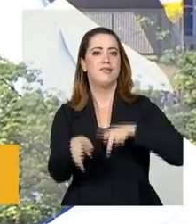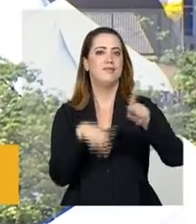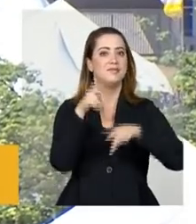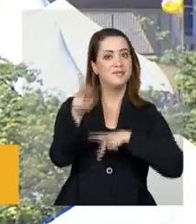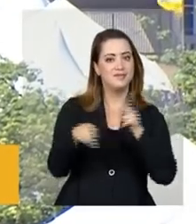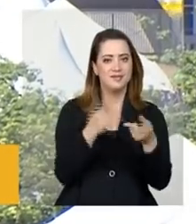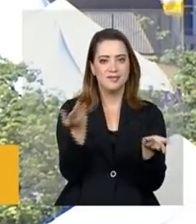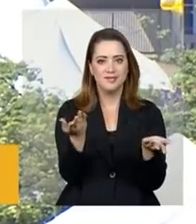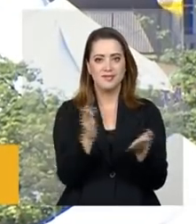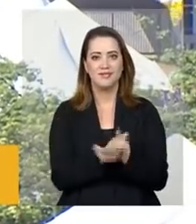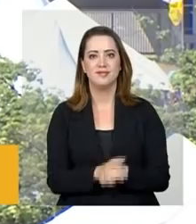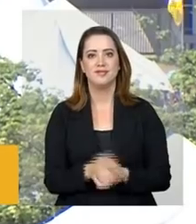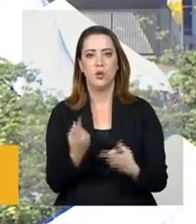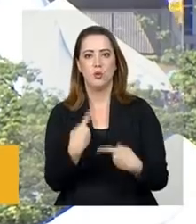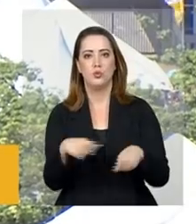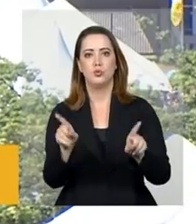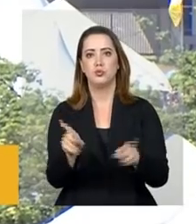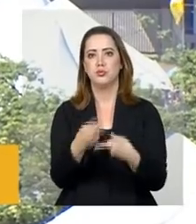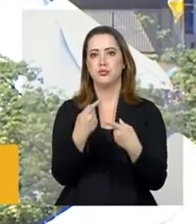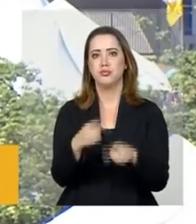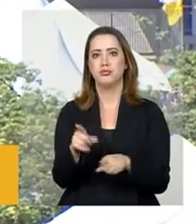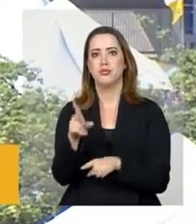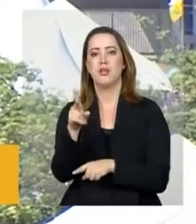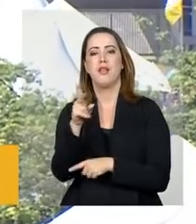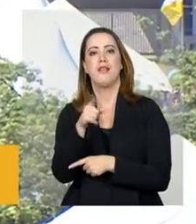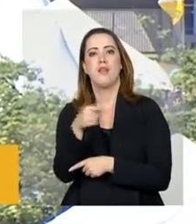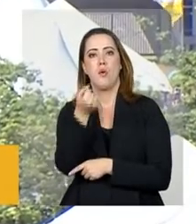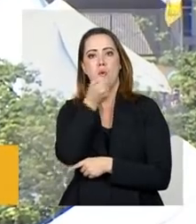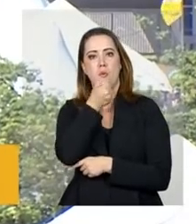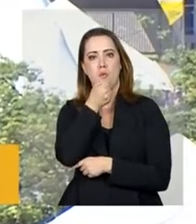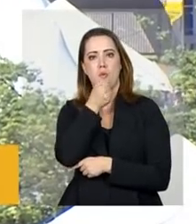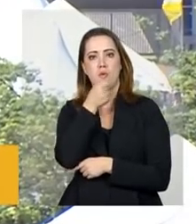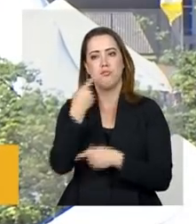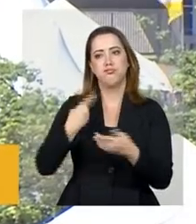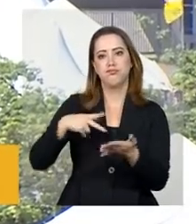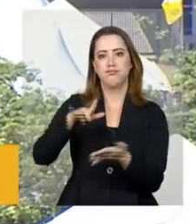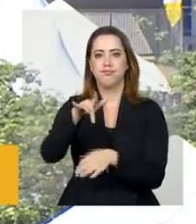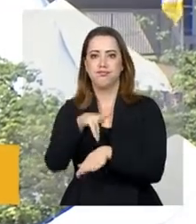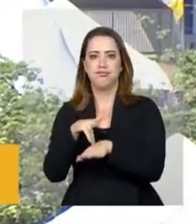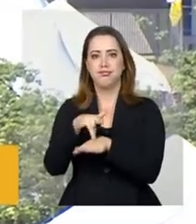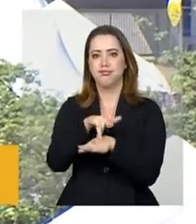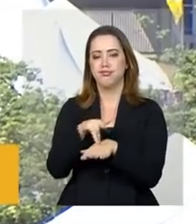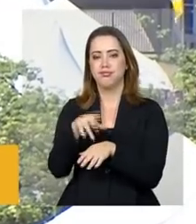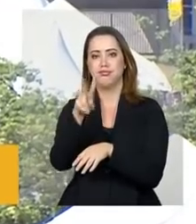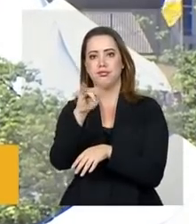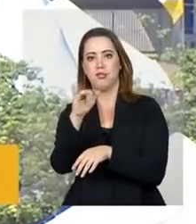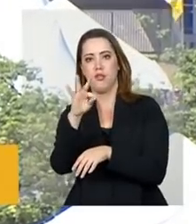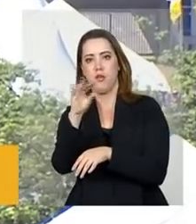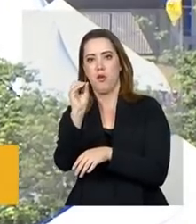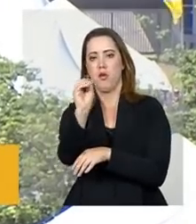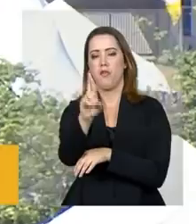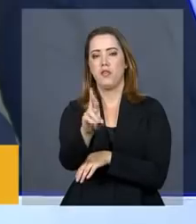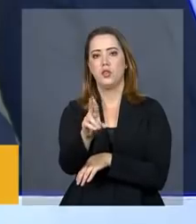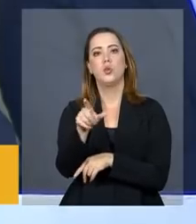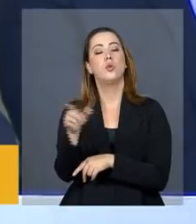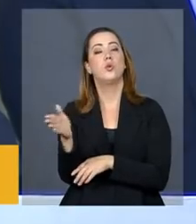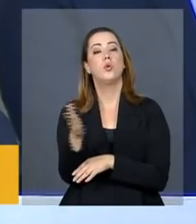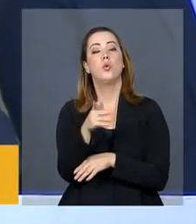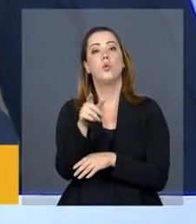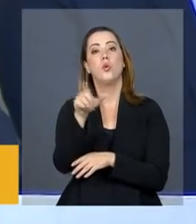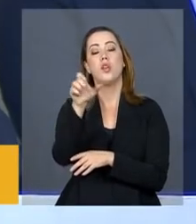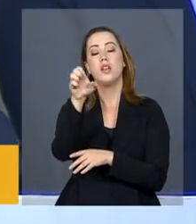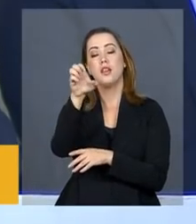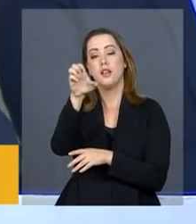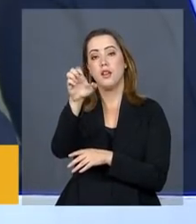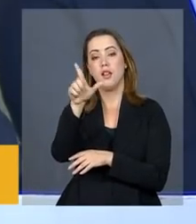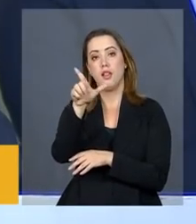Populares, Essa é do Vitor e Léo. A gente sempre diz, né, que as bandas de música, elas são